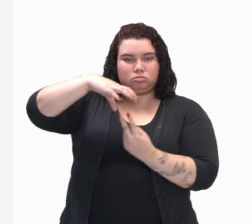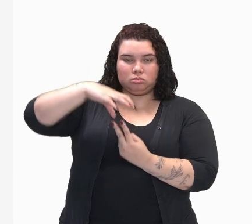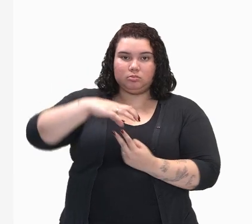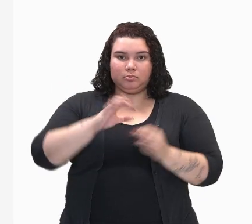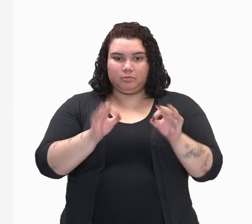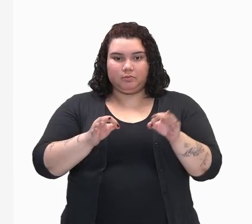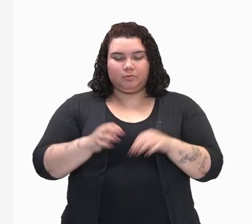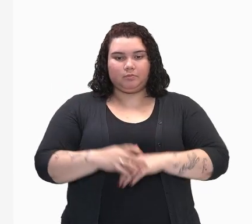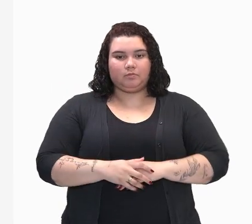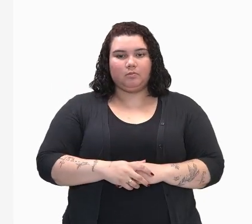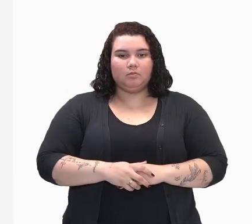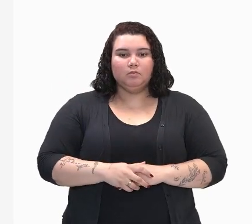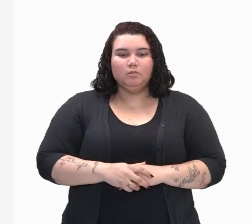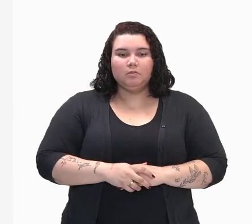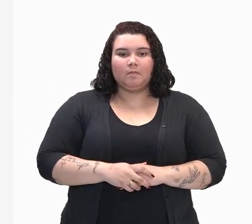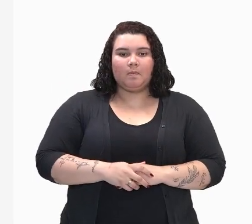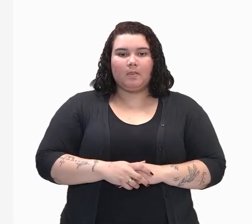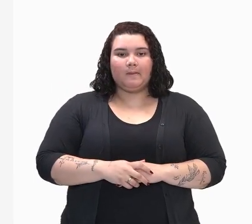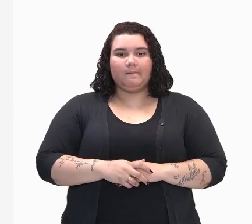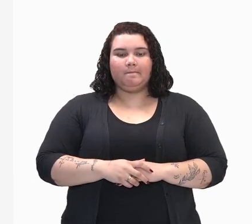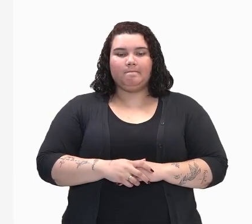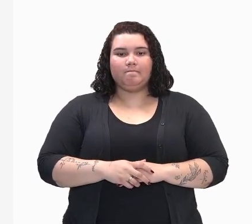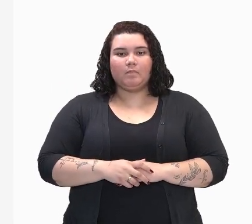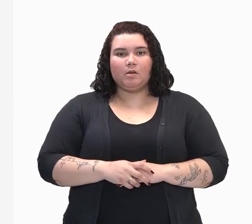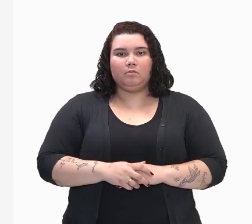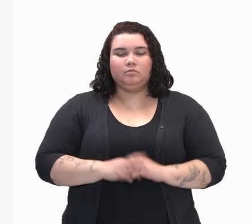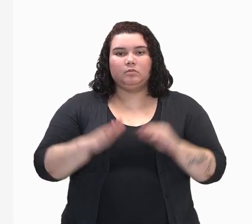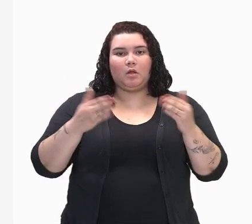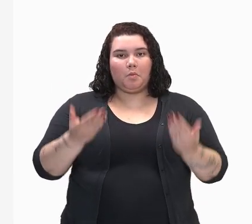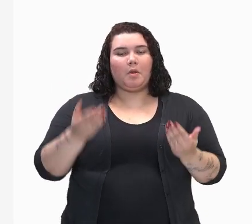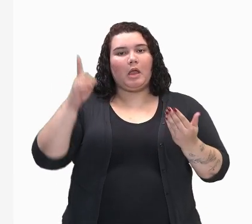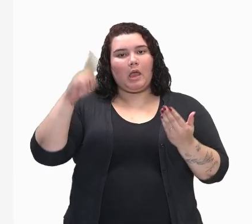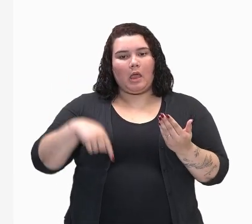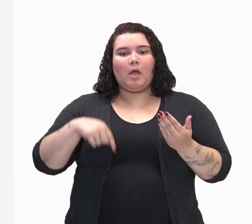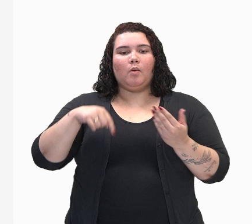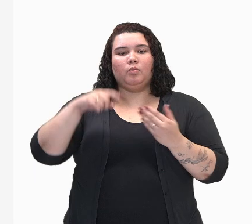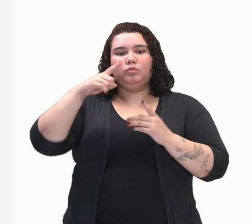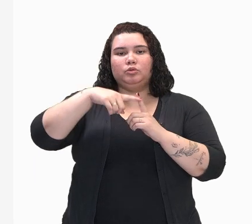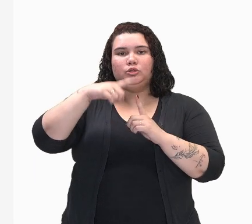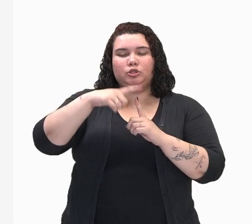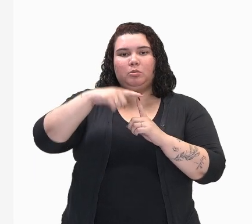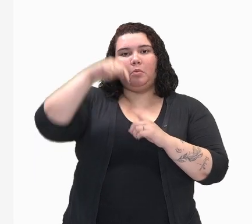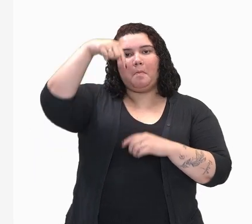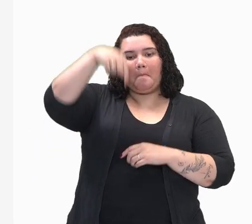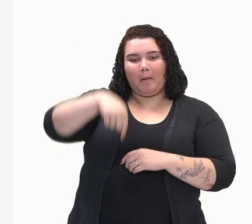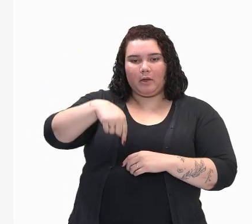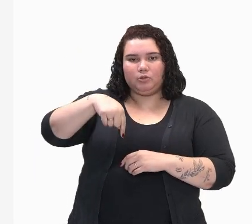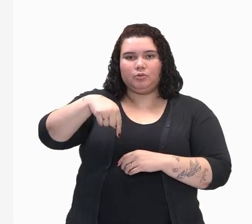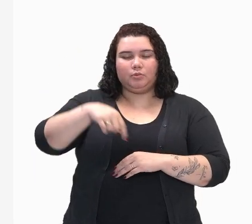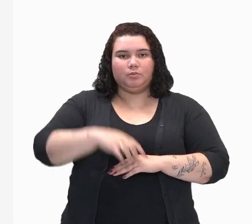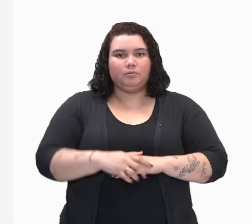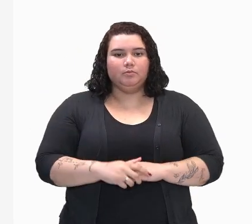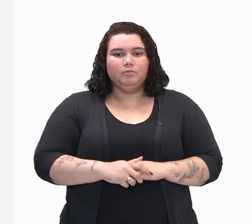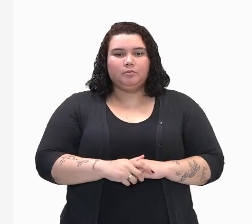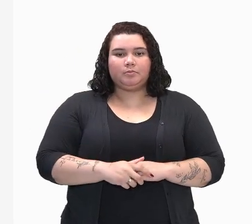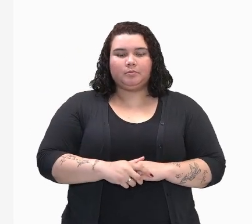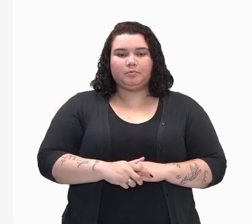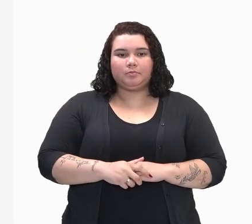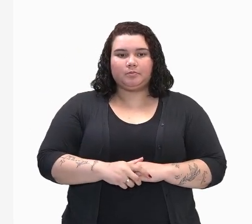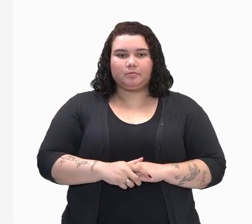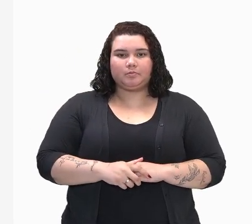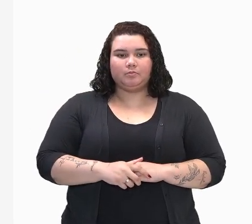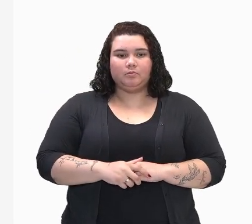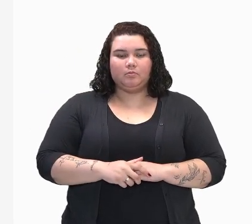certo? Direção vertical. Aí tem direção e sentido para você. Bem,